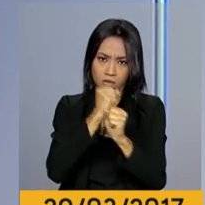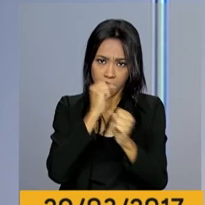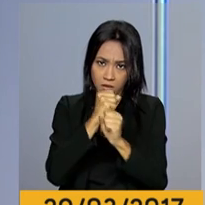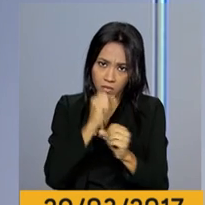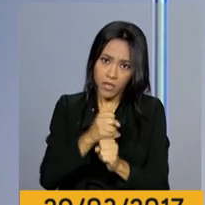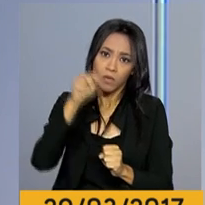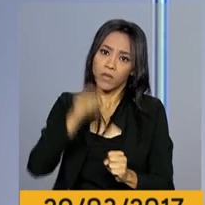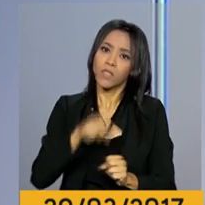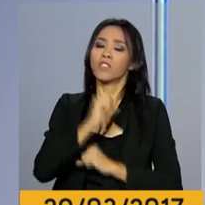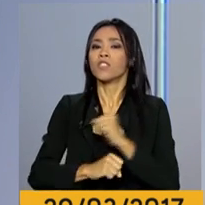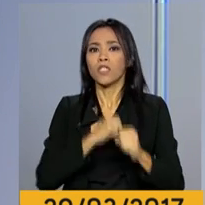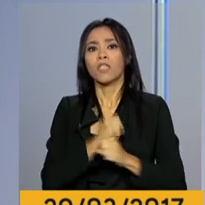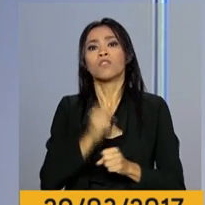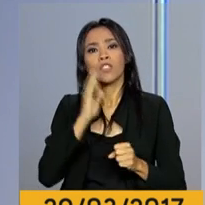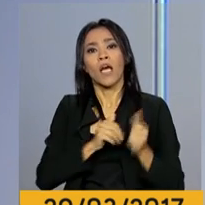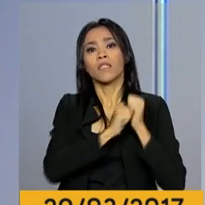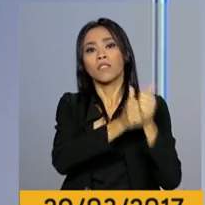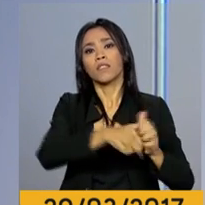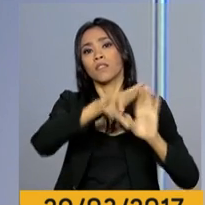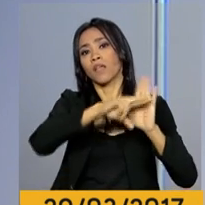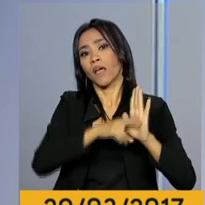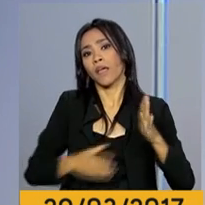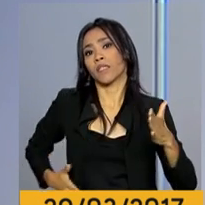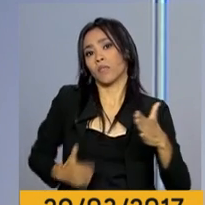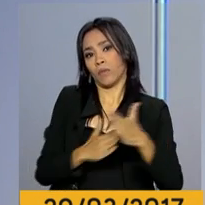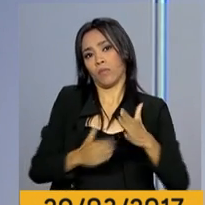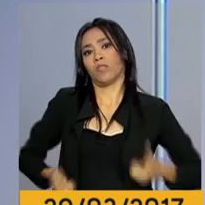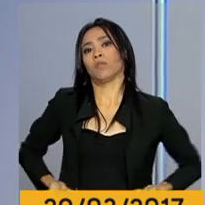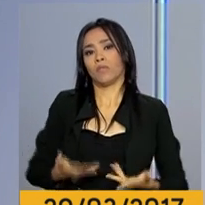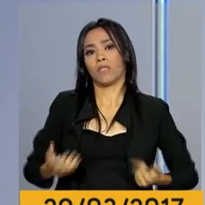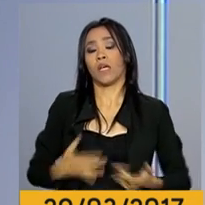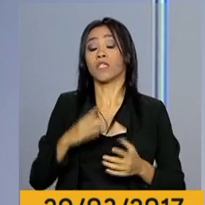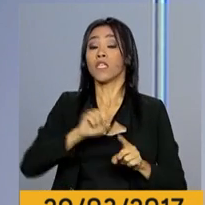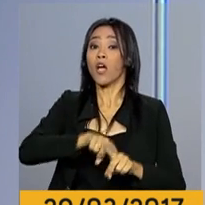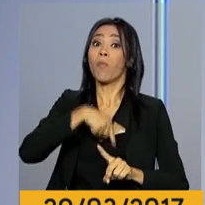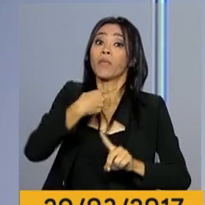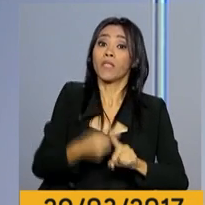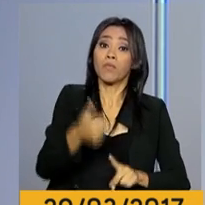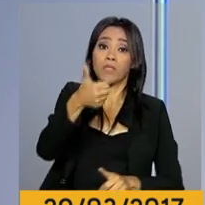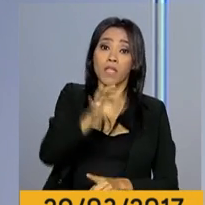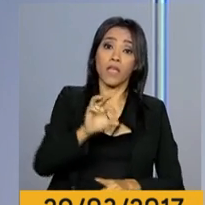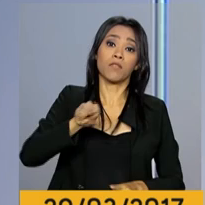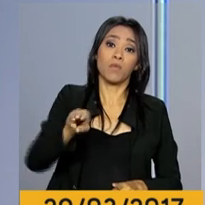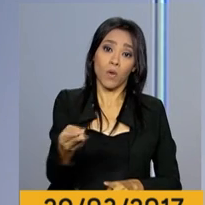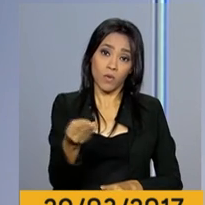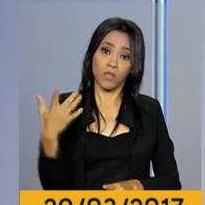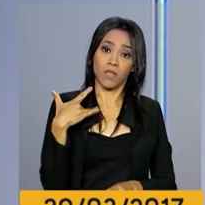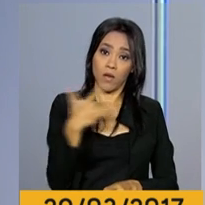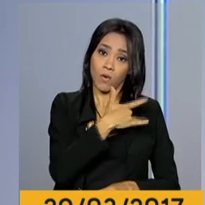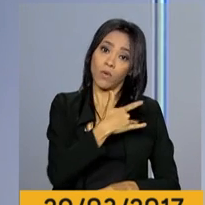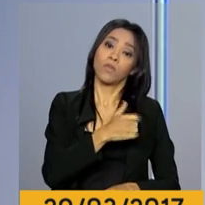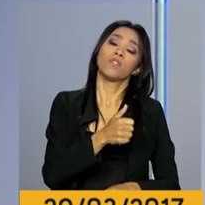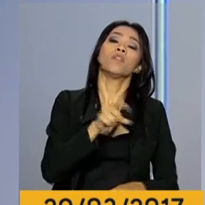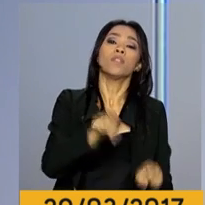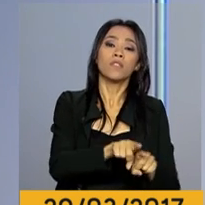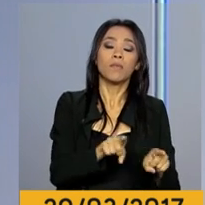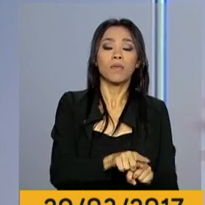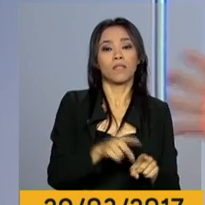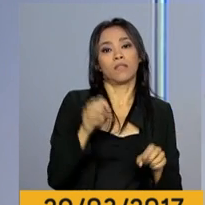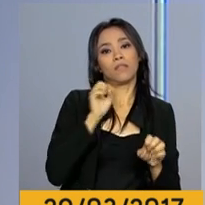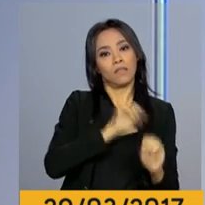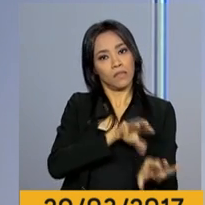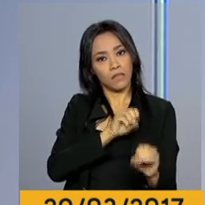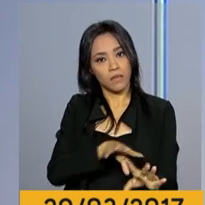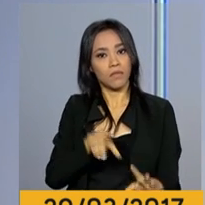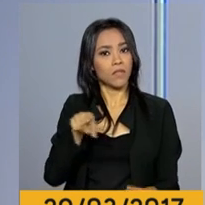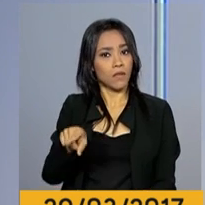teto de gastos públicos e aumentamos em 10 bilhões os valores para educação dos valores para a saúde então não ouvir aquilo